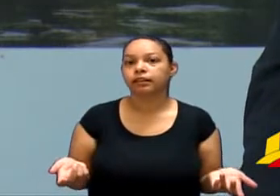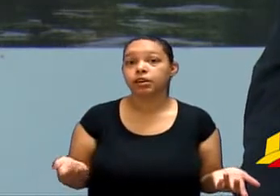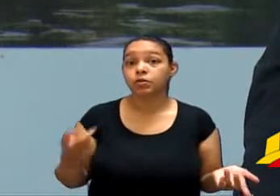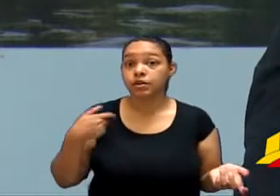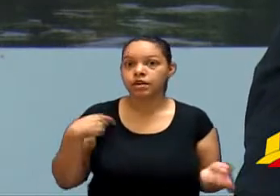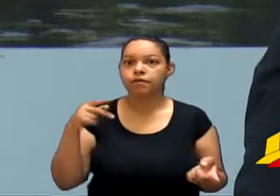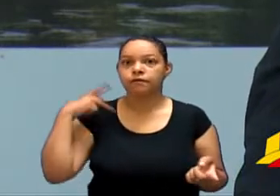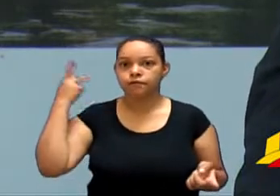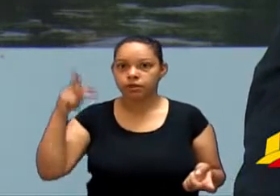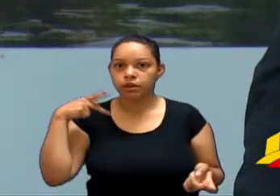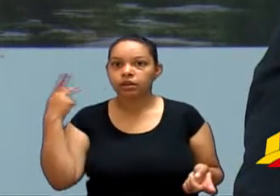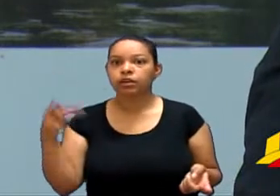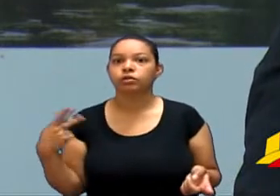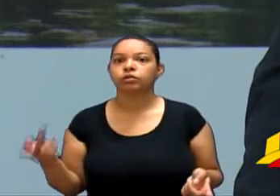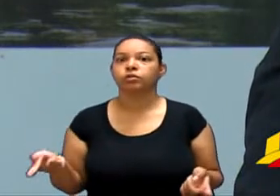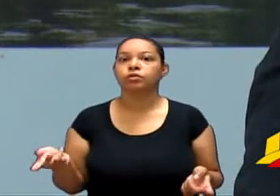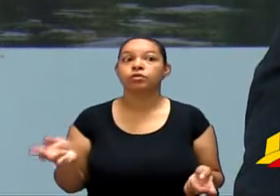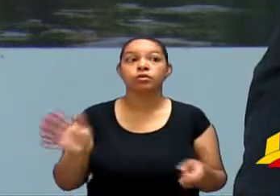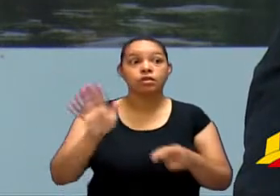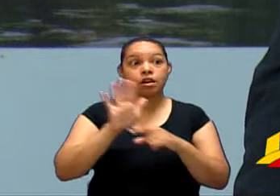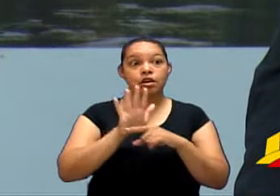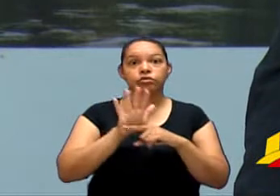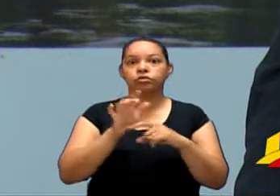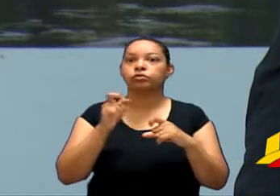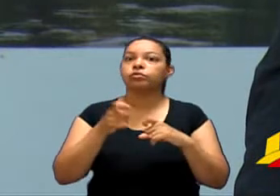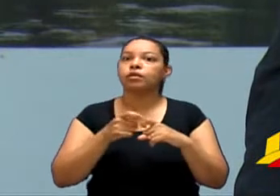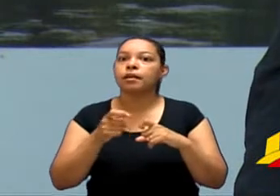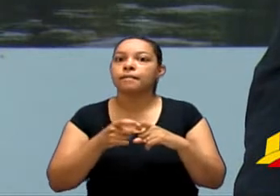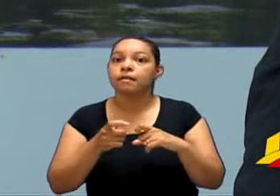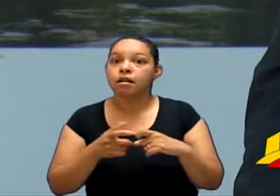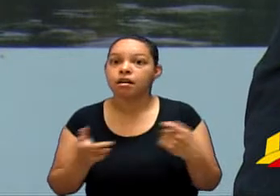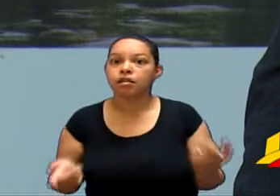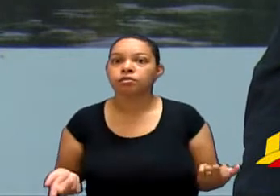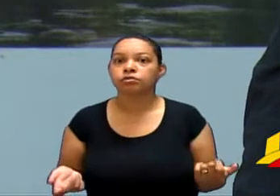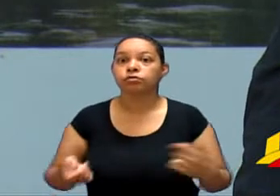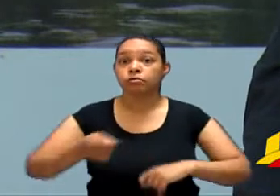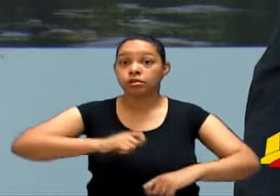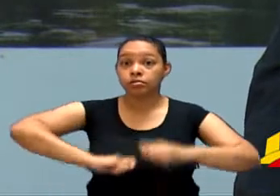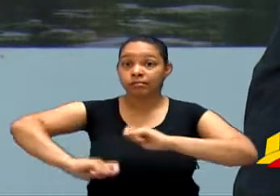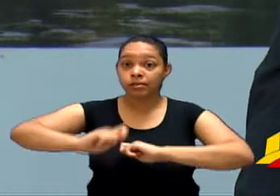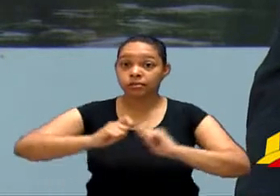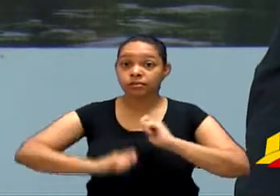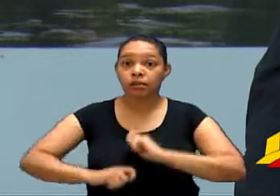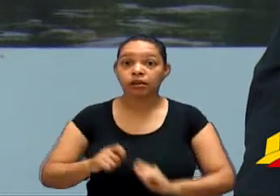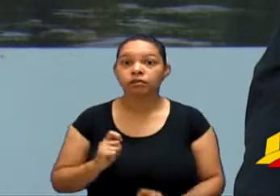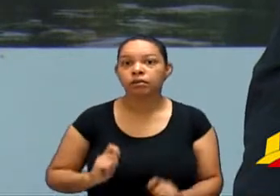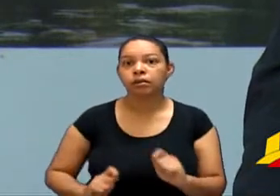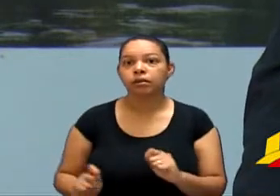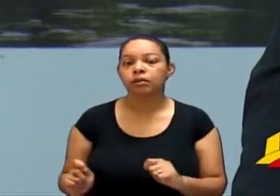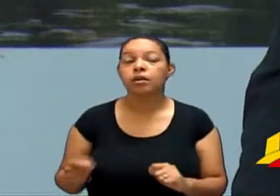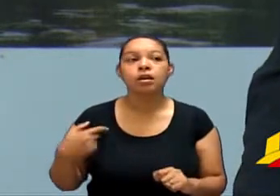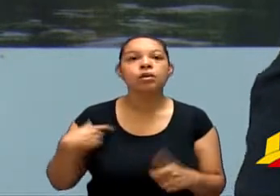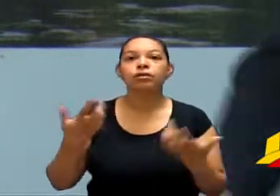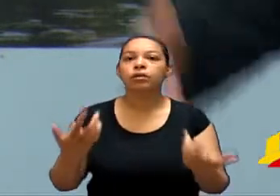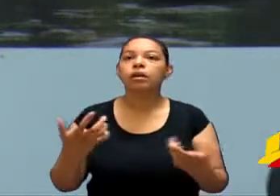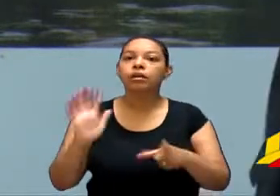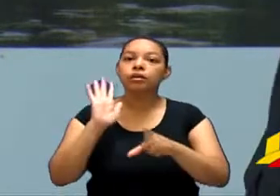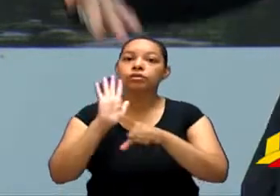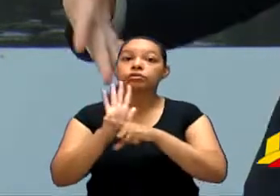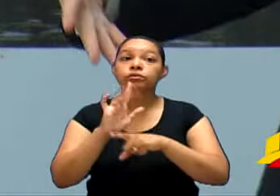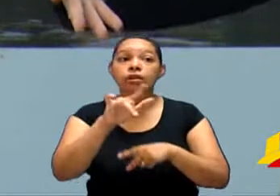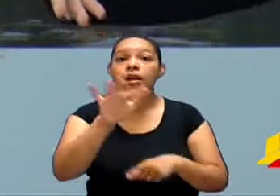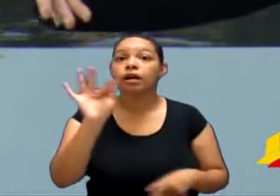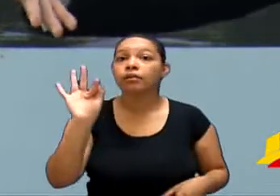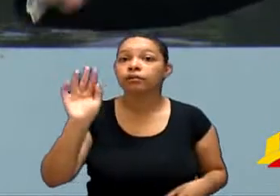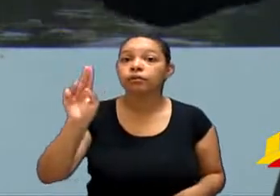e um pouco conhecedor da área de saúde de administração de um serviço de saúde eu quero colaborar com a funserv eu